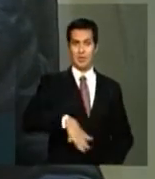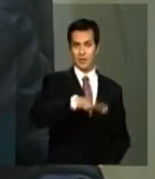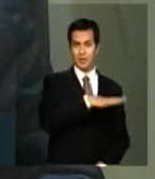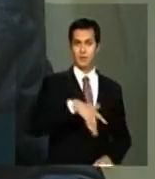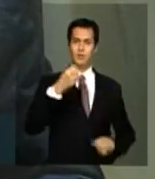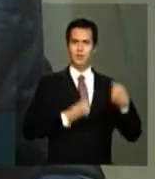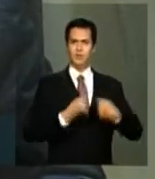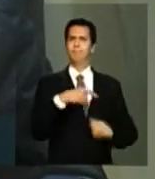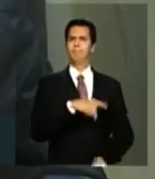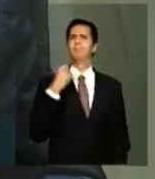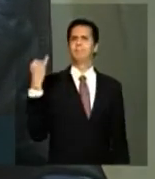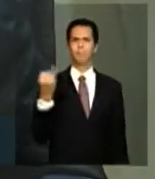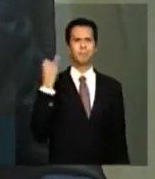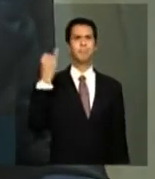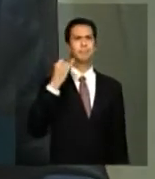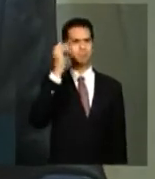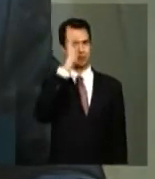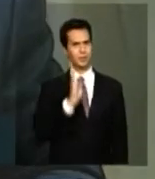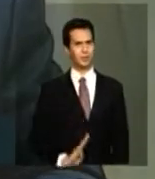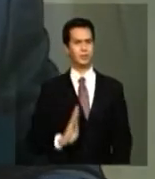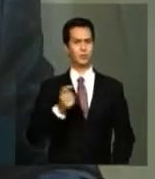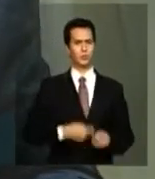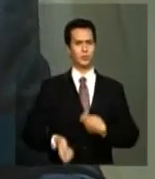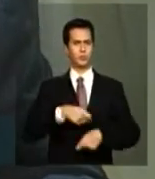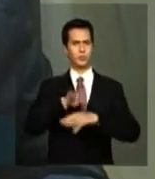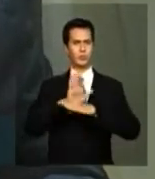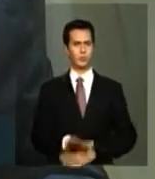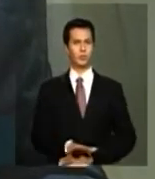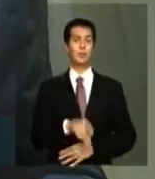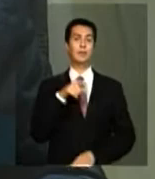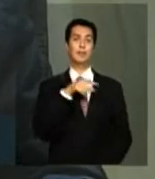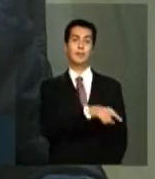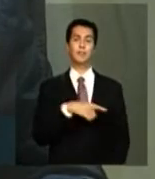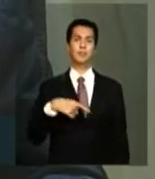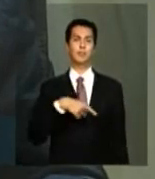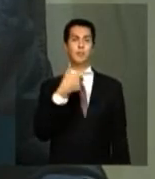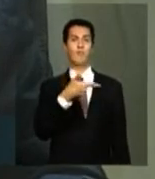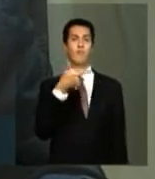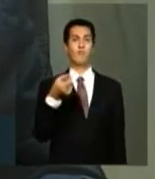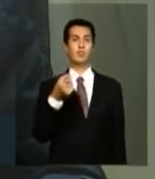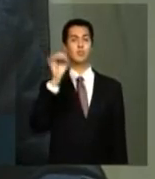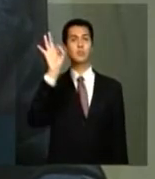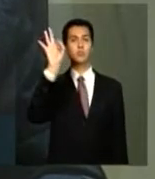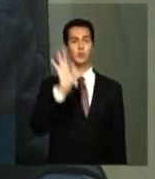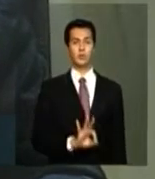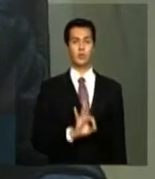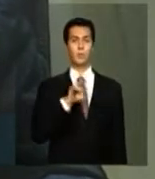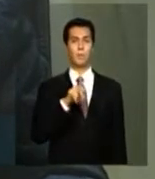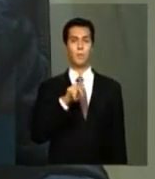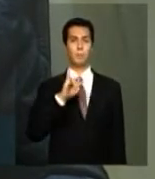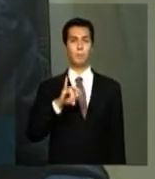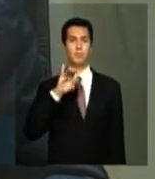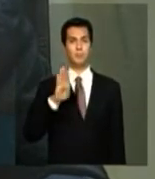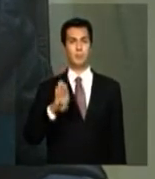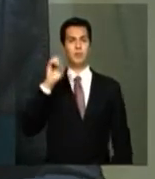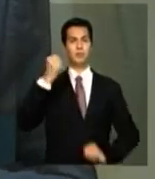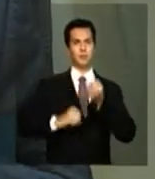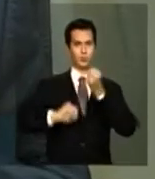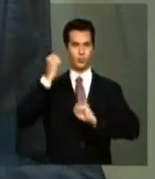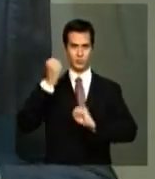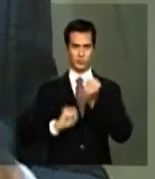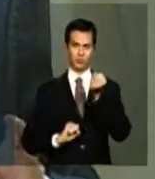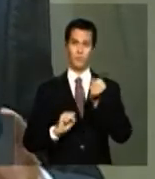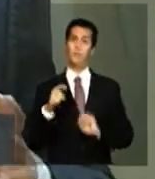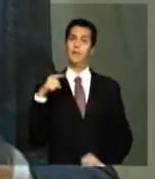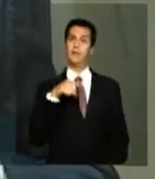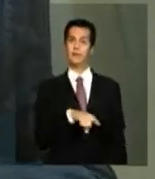setor muito importante na economia brasileira ele representa mais de 20% da do PIB Industrial ele